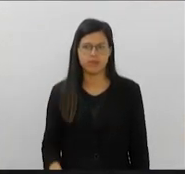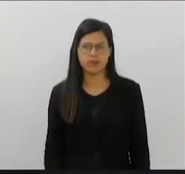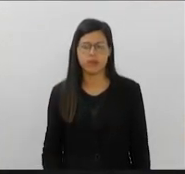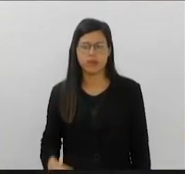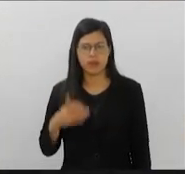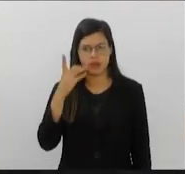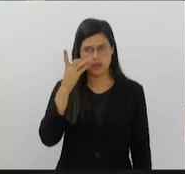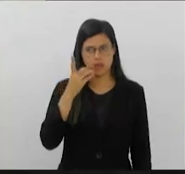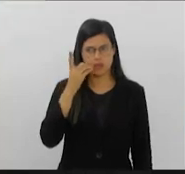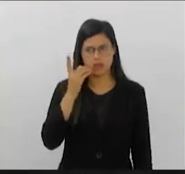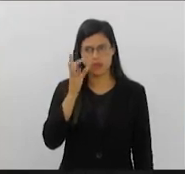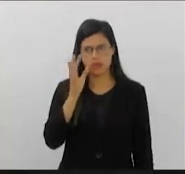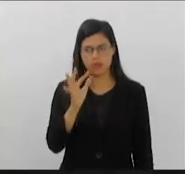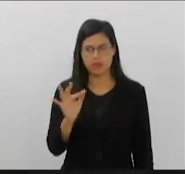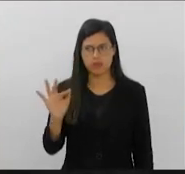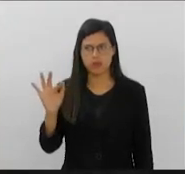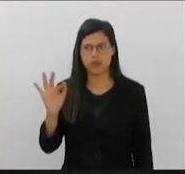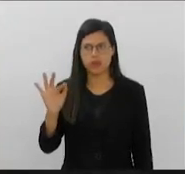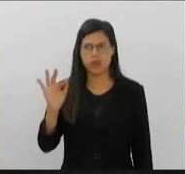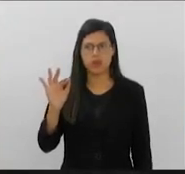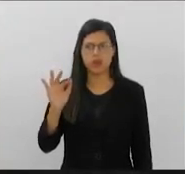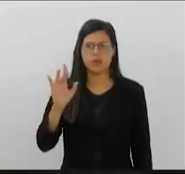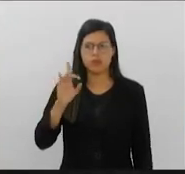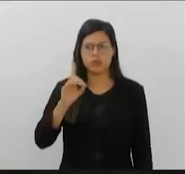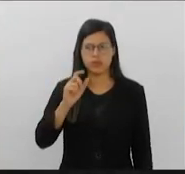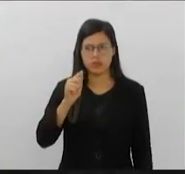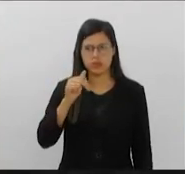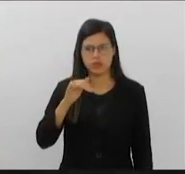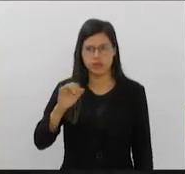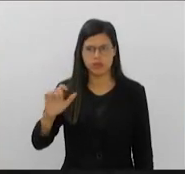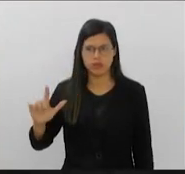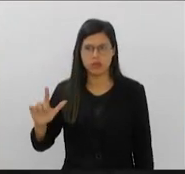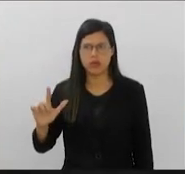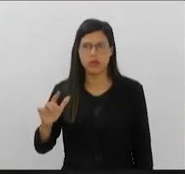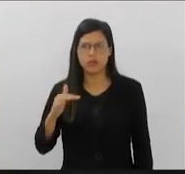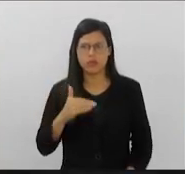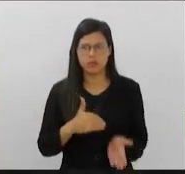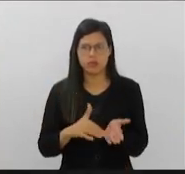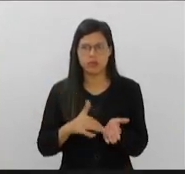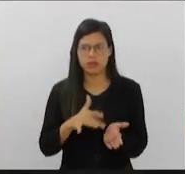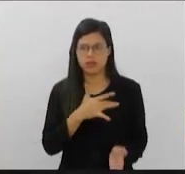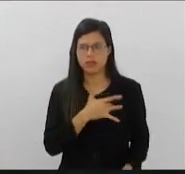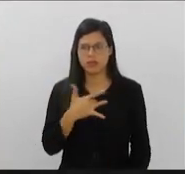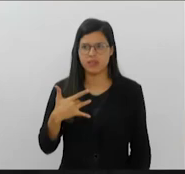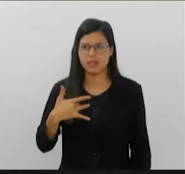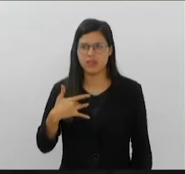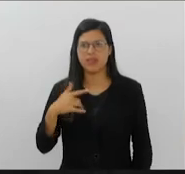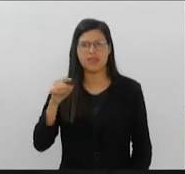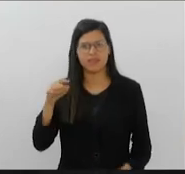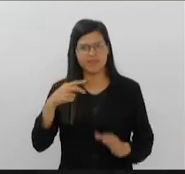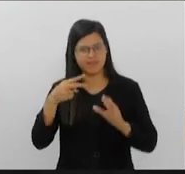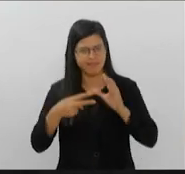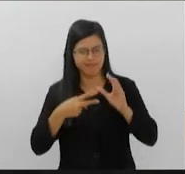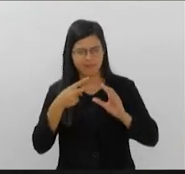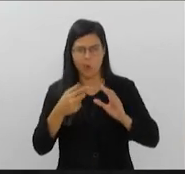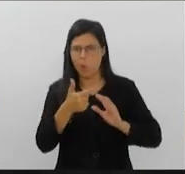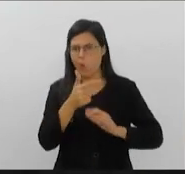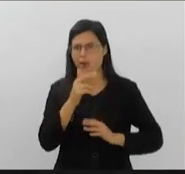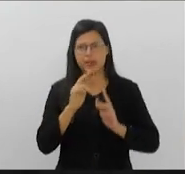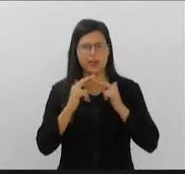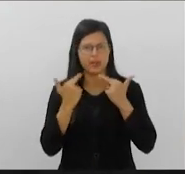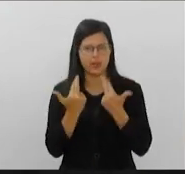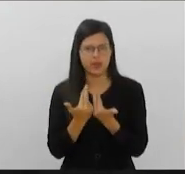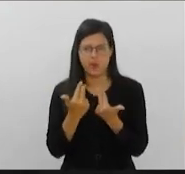deputado federal Daniel Soranes, secretário de Saúde, que tem um compromisso agora, vai lá para a Câmara para uma outra reunião, para uma outra